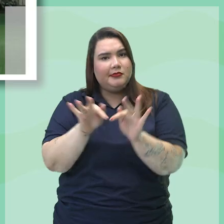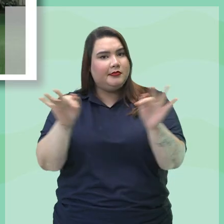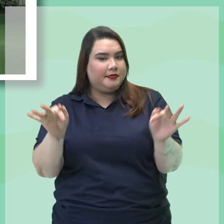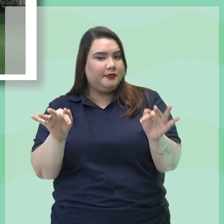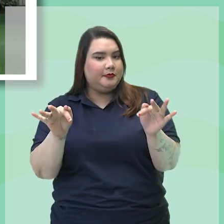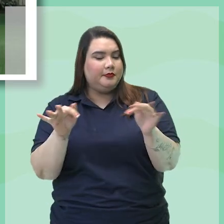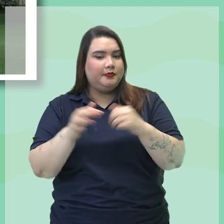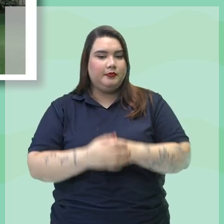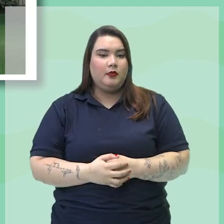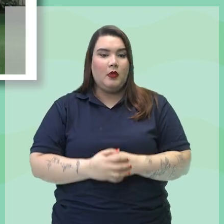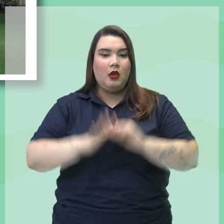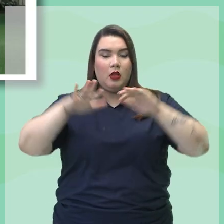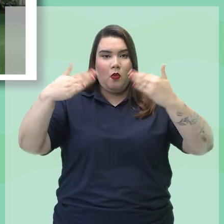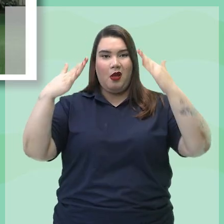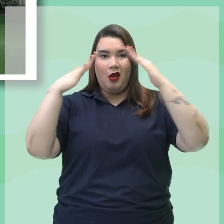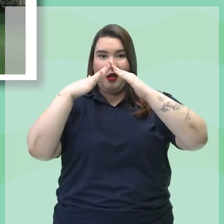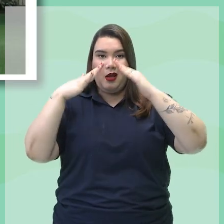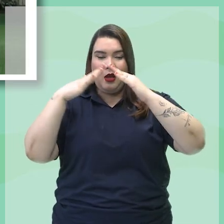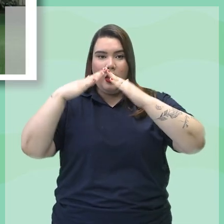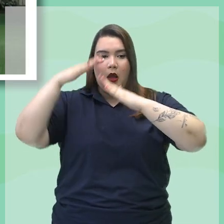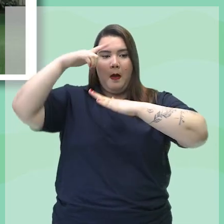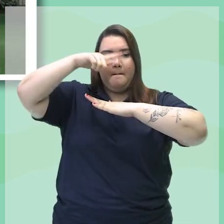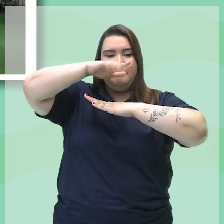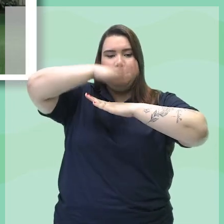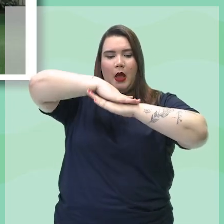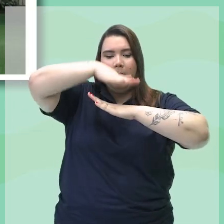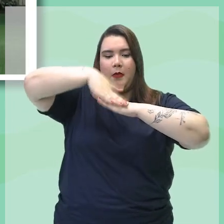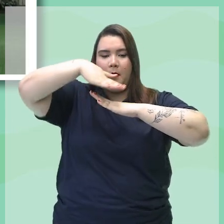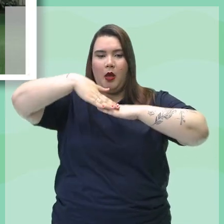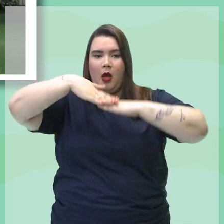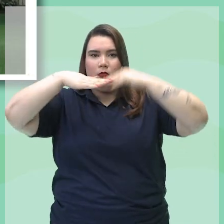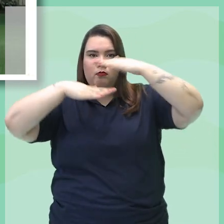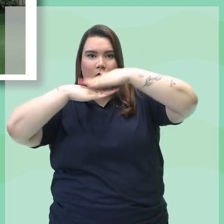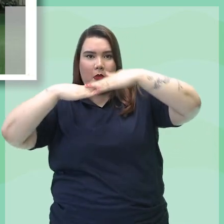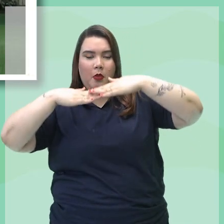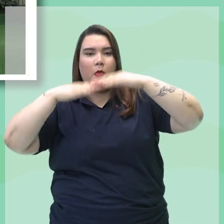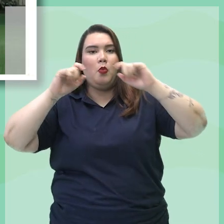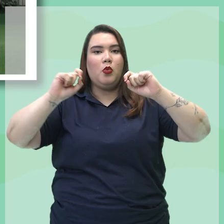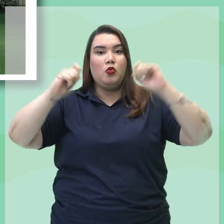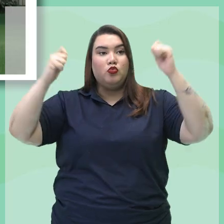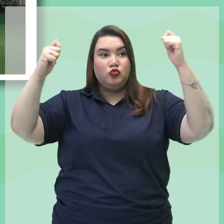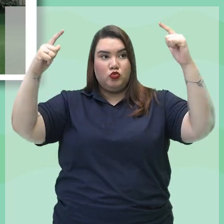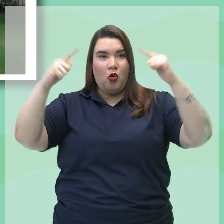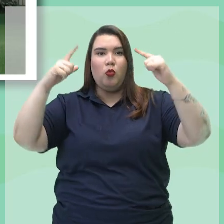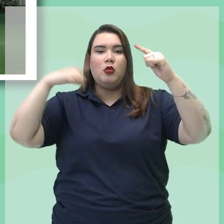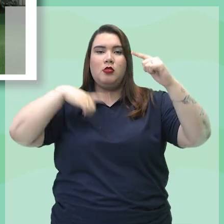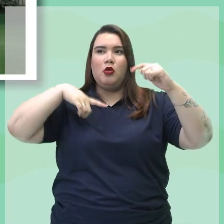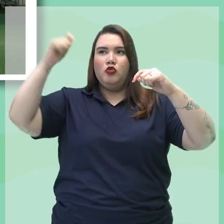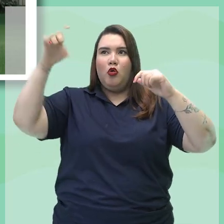simples. Os painéis solares no seu telhado captam a luz do sol e a transformam em energia solar